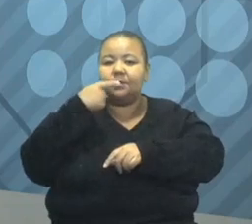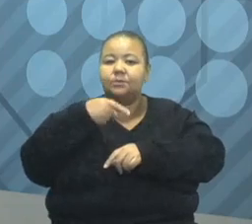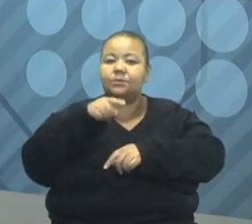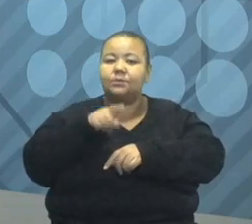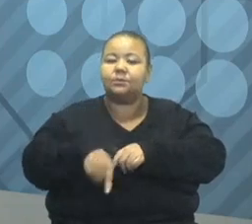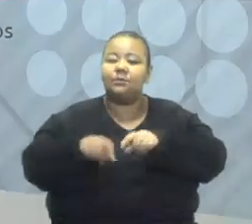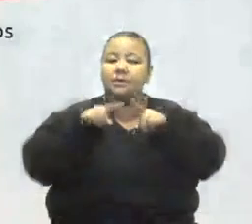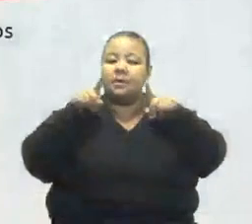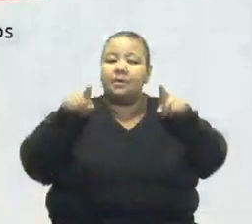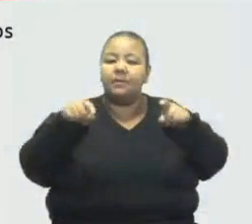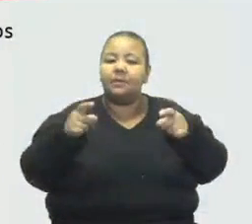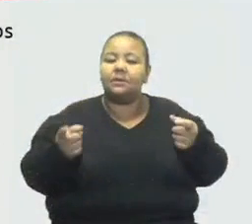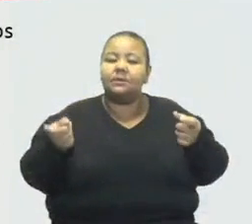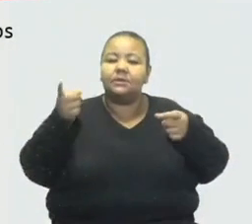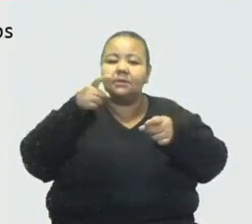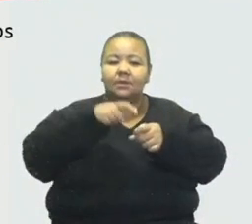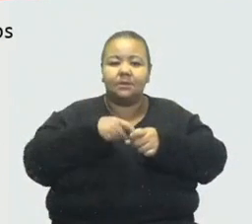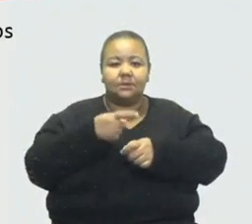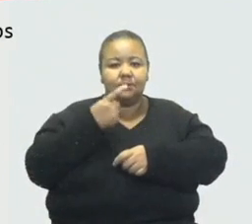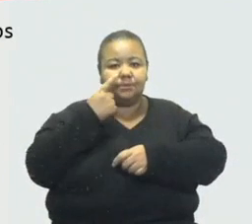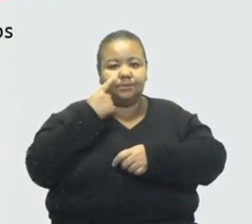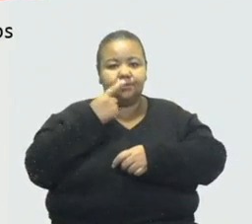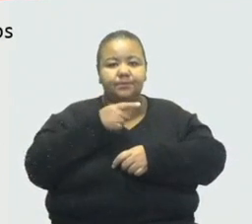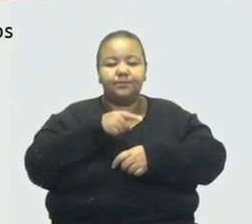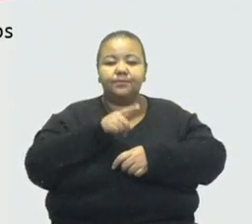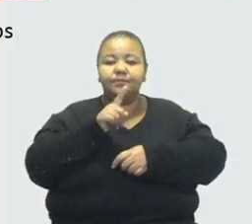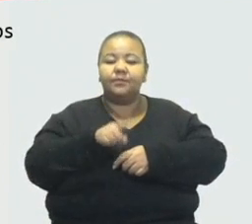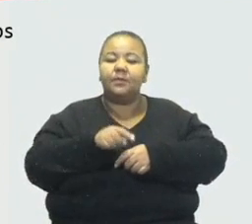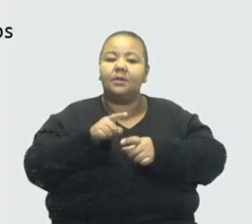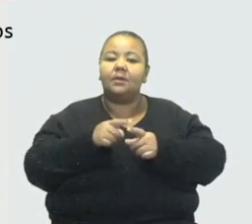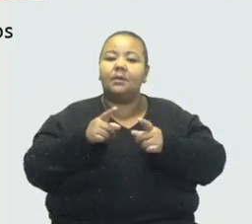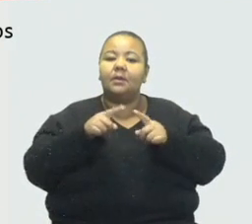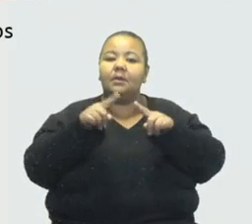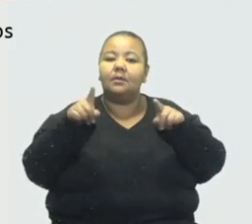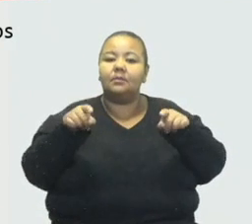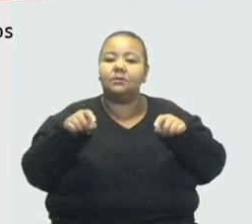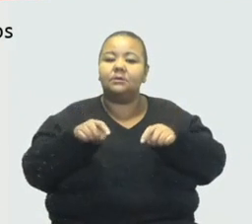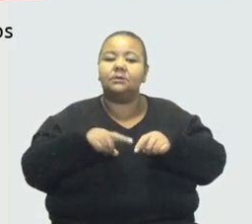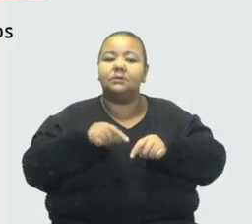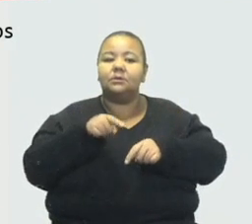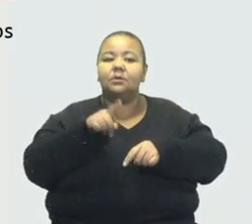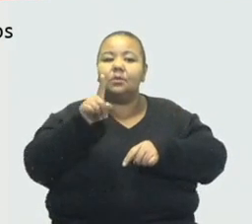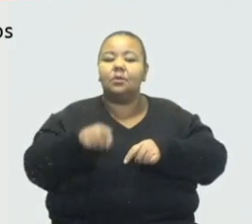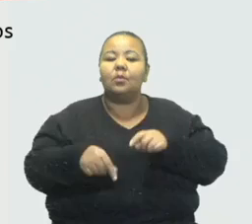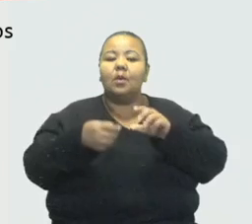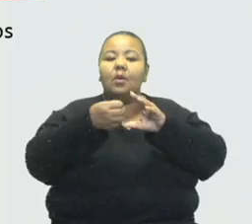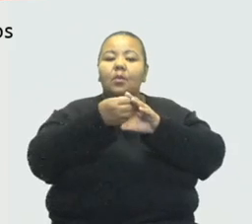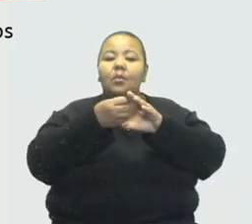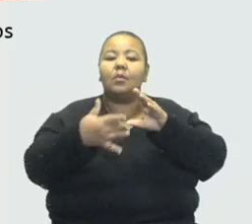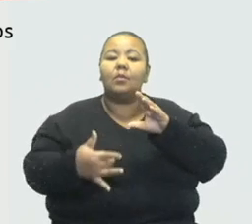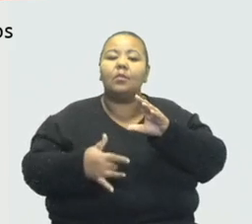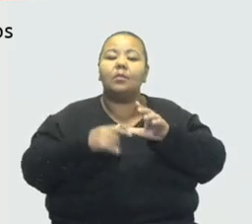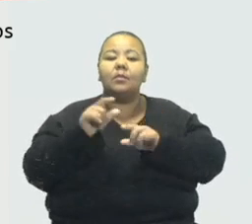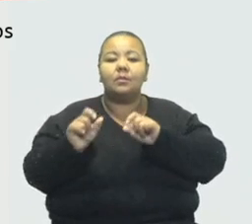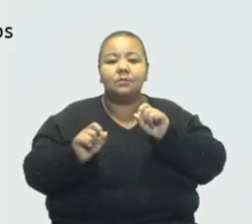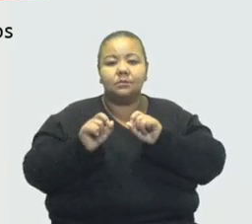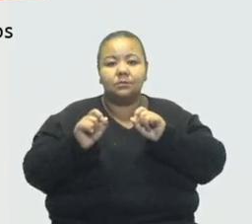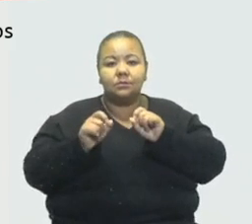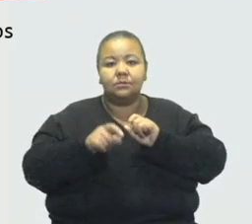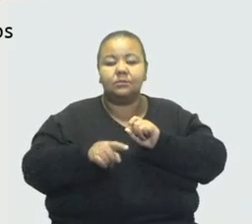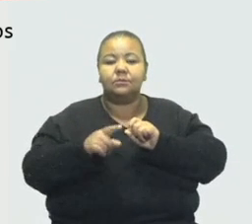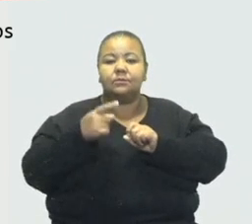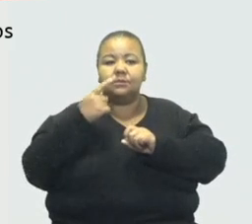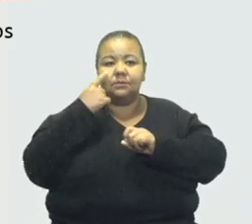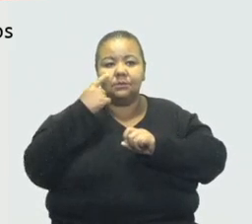matriz inversa. Acompanhe os slides. Que a matriz inversa, ela possui a seguinte característica, né?